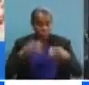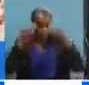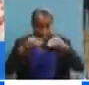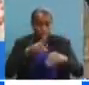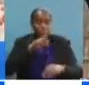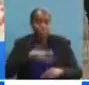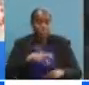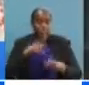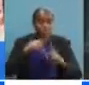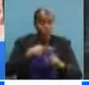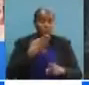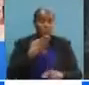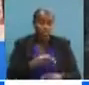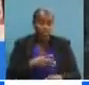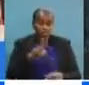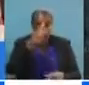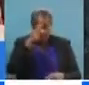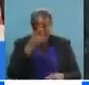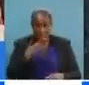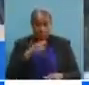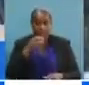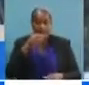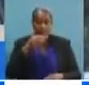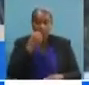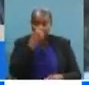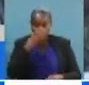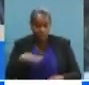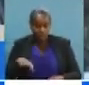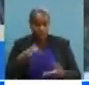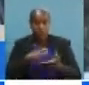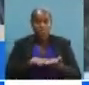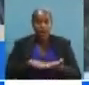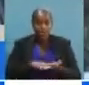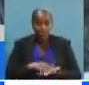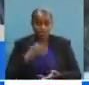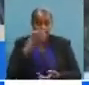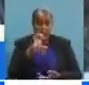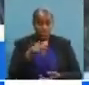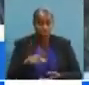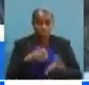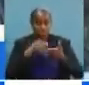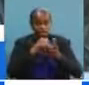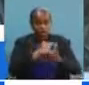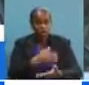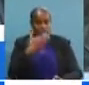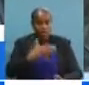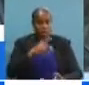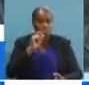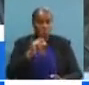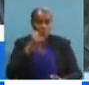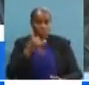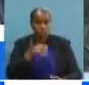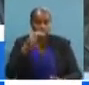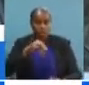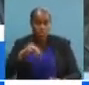positivamente a um pedido para o reforço do pré-escolar e do básico. E o país foi contemplado com 1,2 milhões